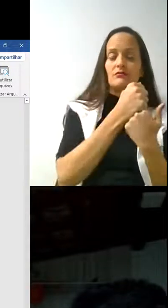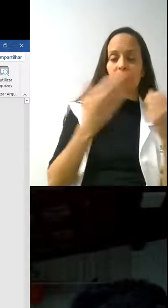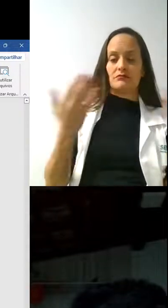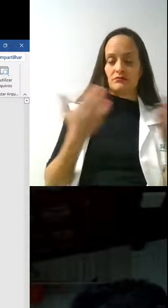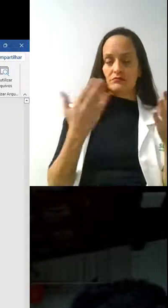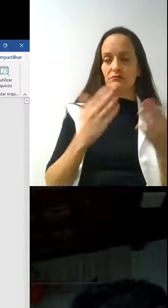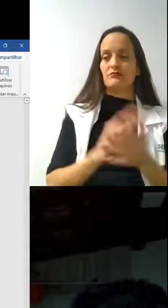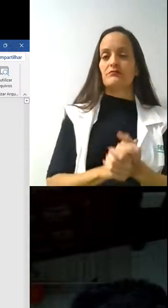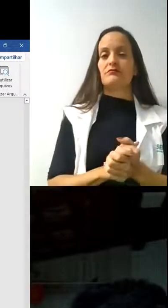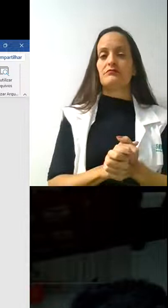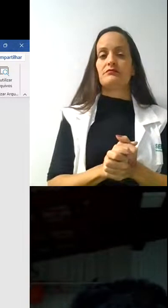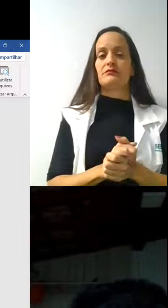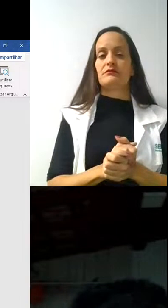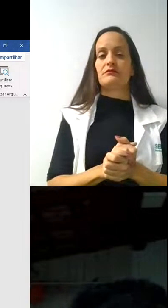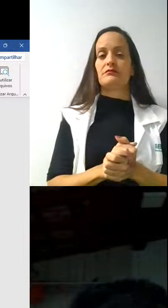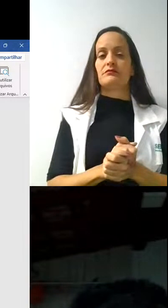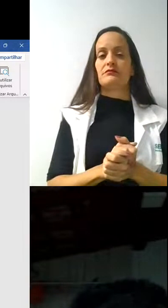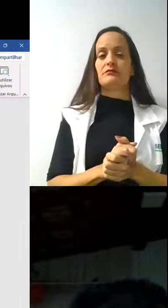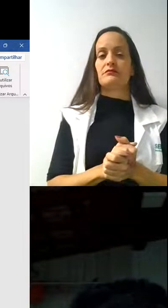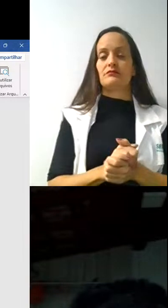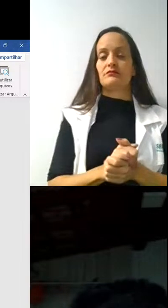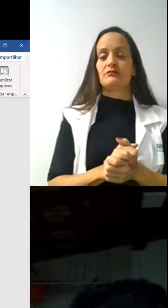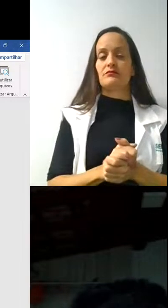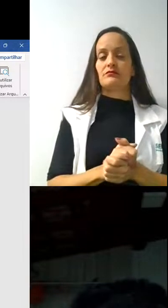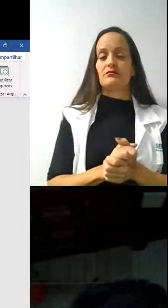né? Então, aqui a gente precisa escrever o quê?